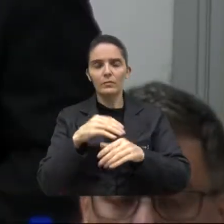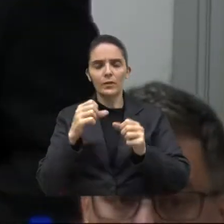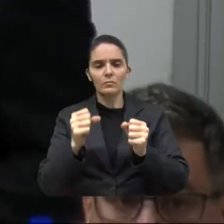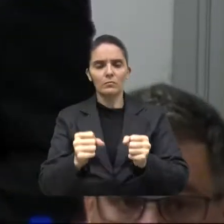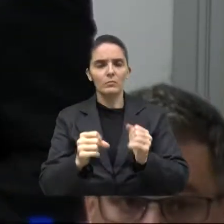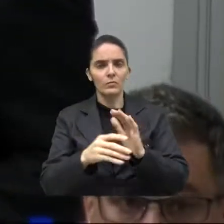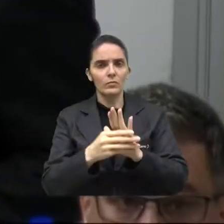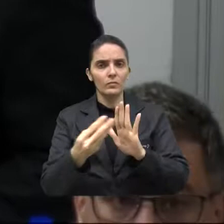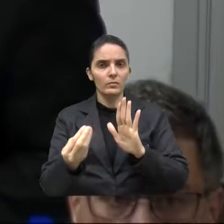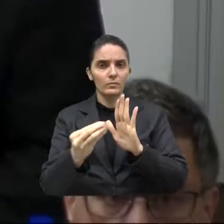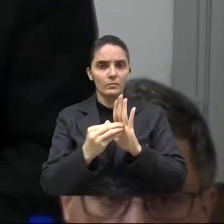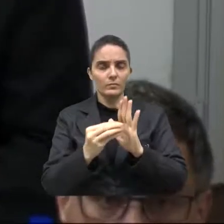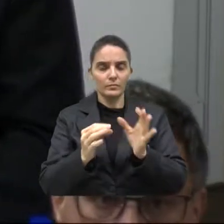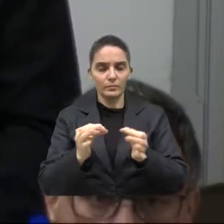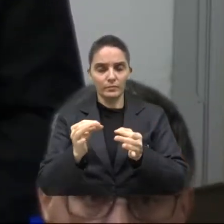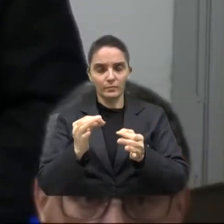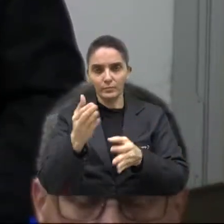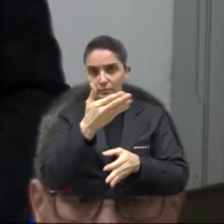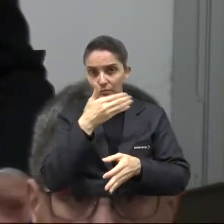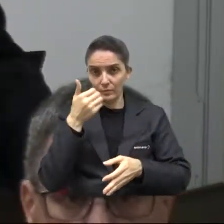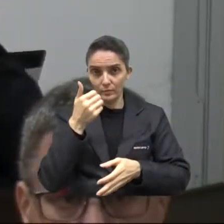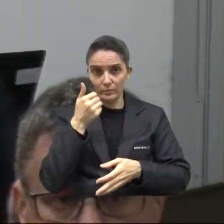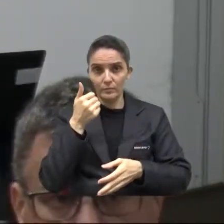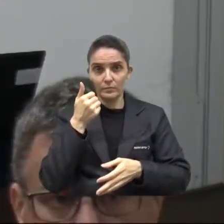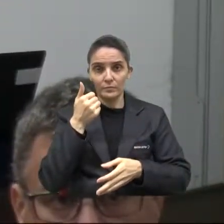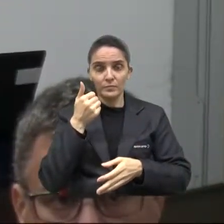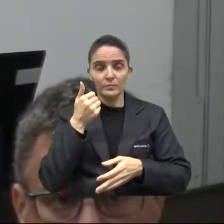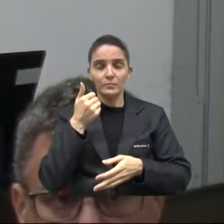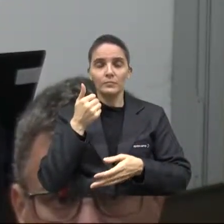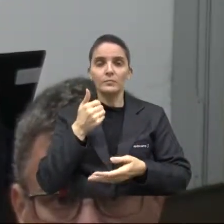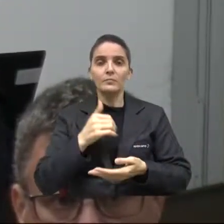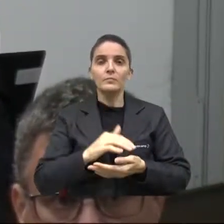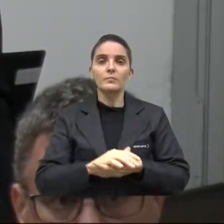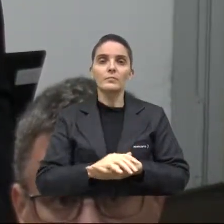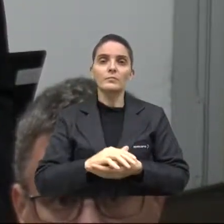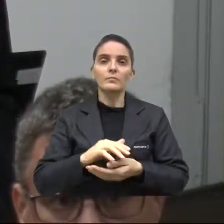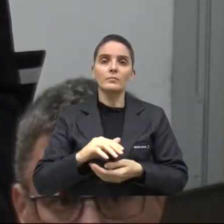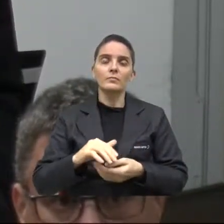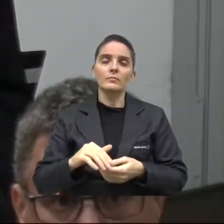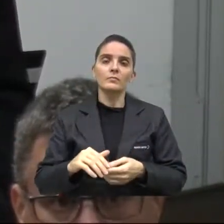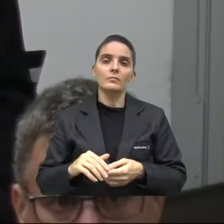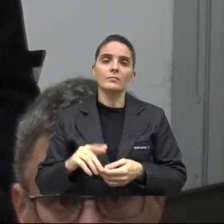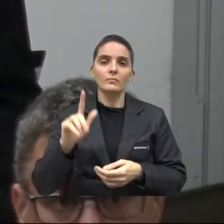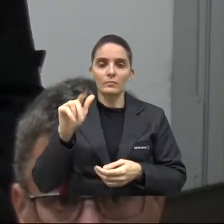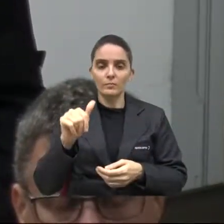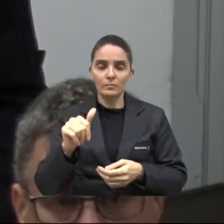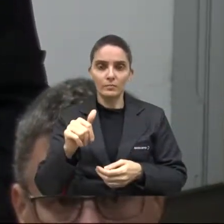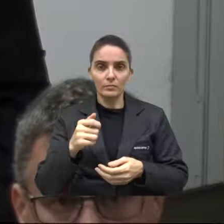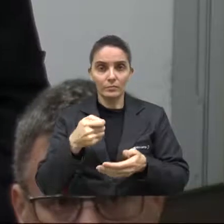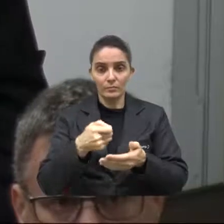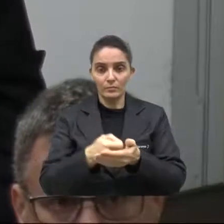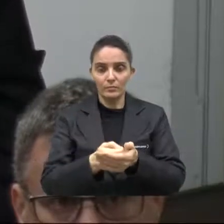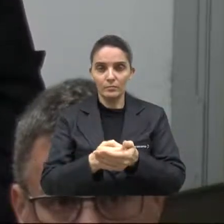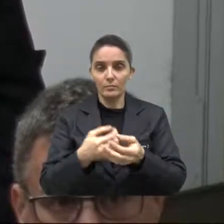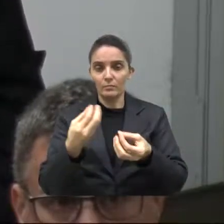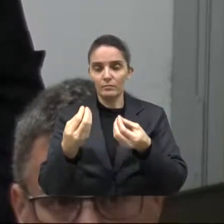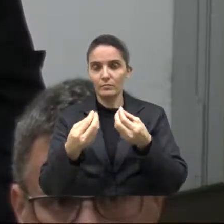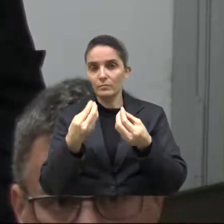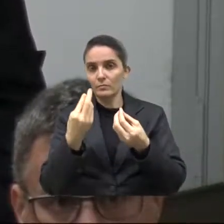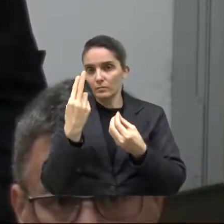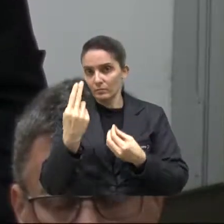emenda para que nós pudéssemos apreciar até em um UFESP, depois a gente vê, conforme for, pode ser apresentado